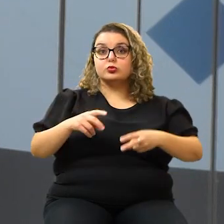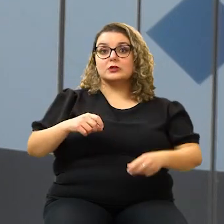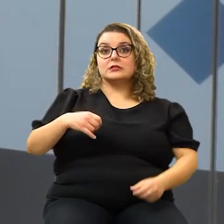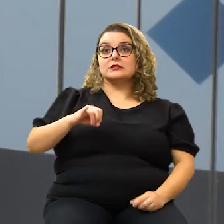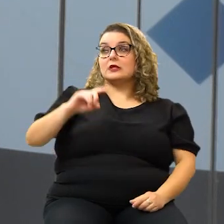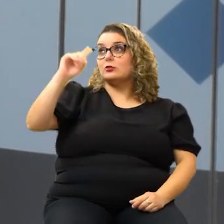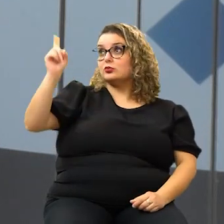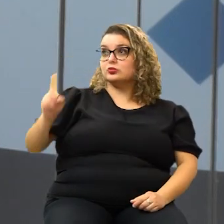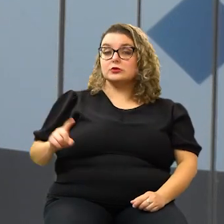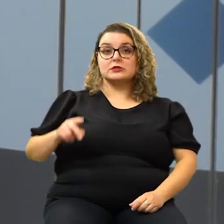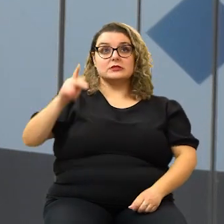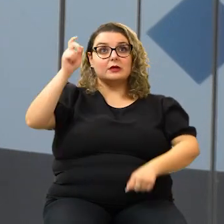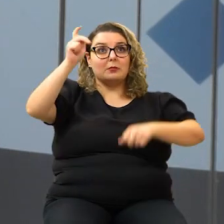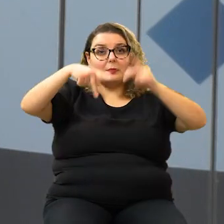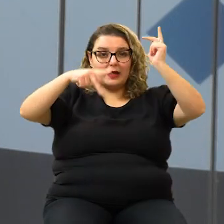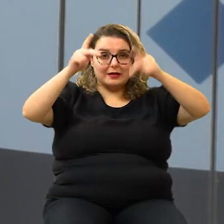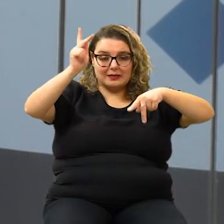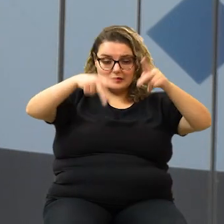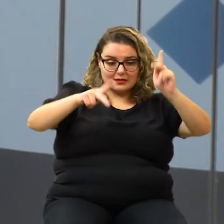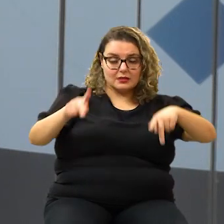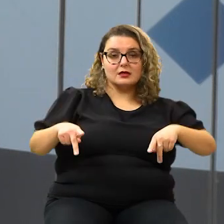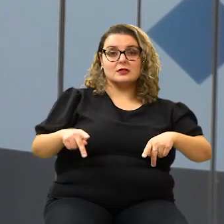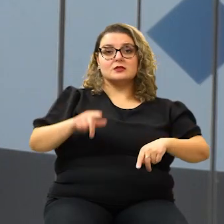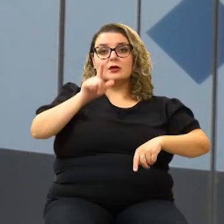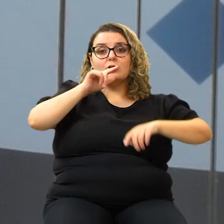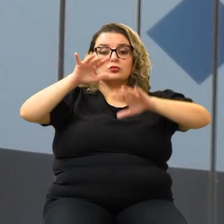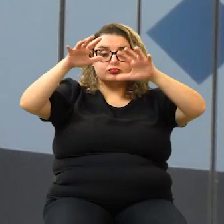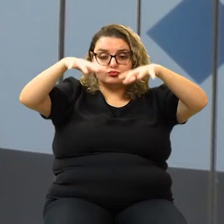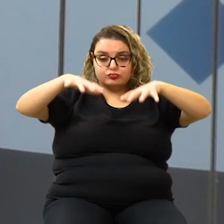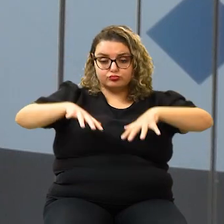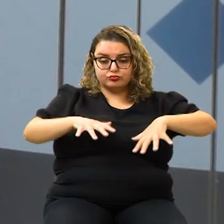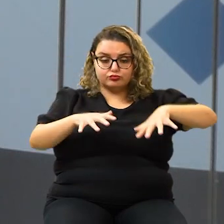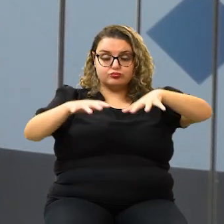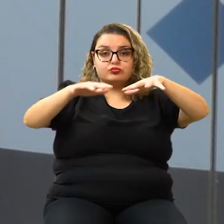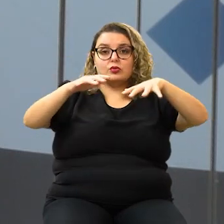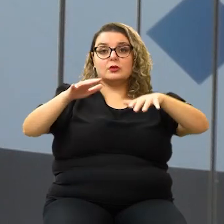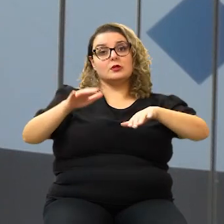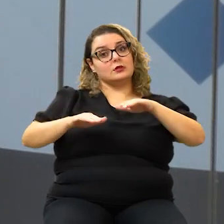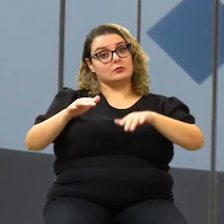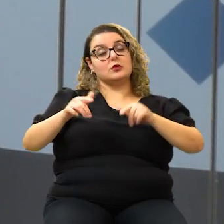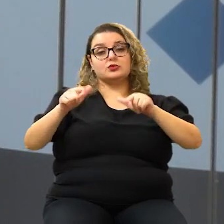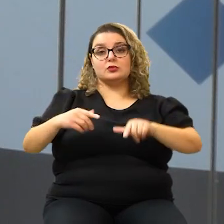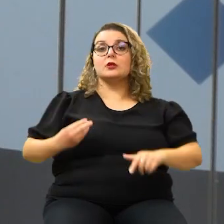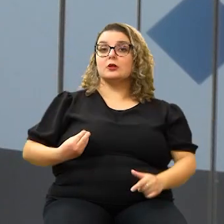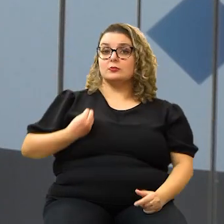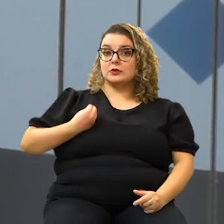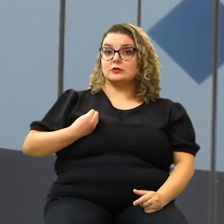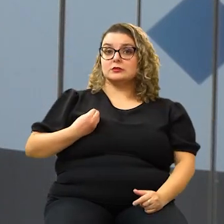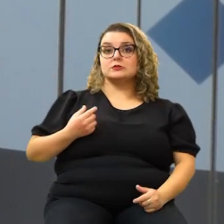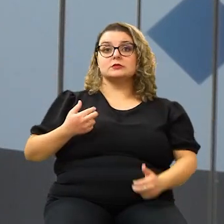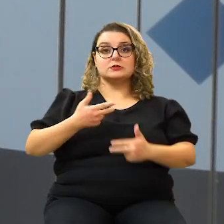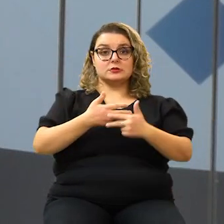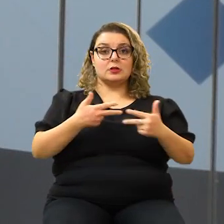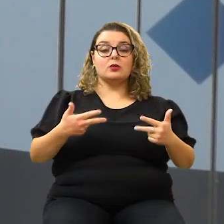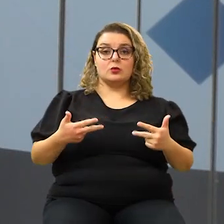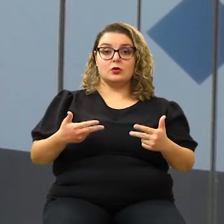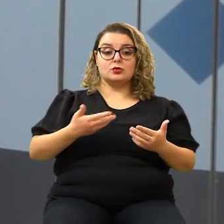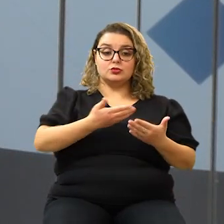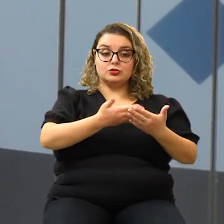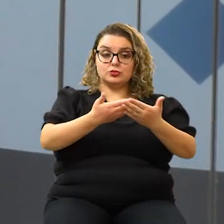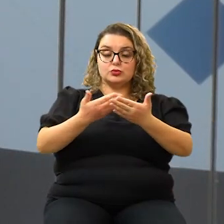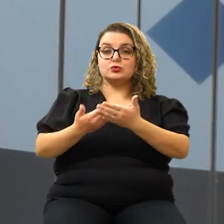se é granizo, se é enchente, tudo isso, e depende do local onde a gente vive. Então são estudos